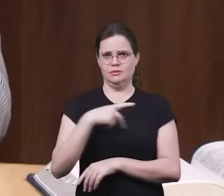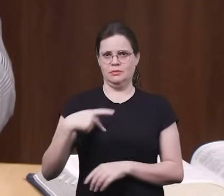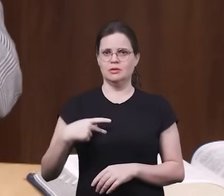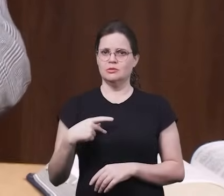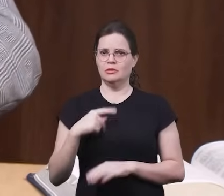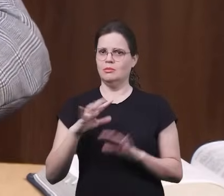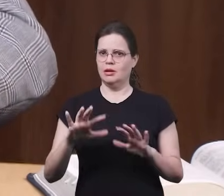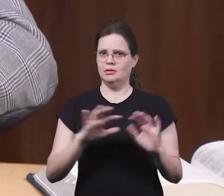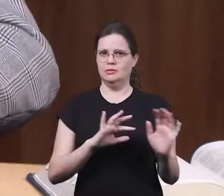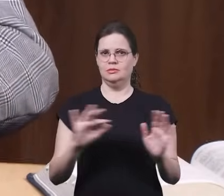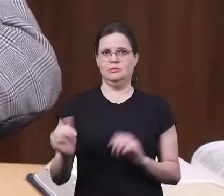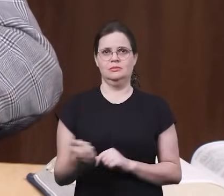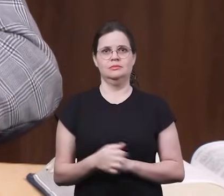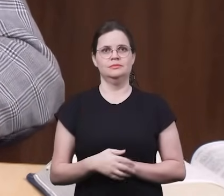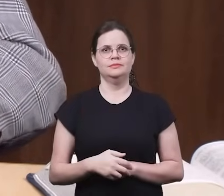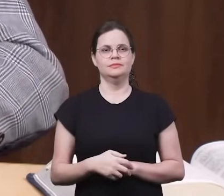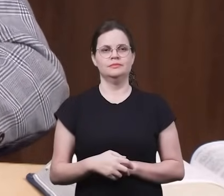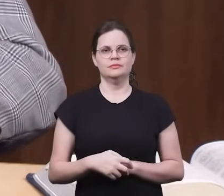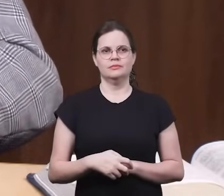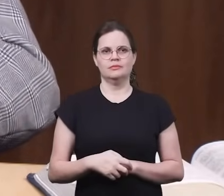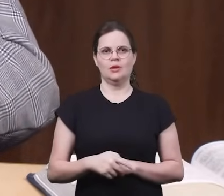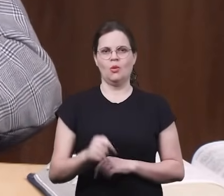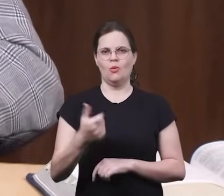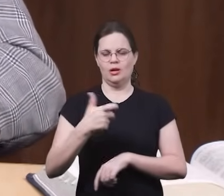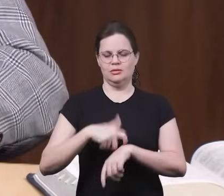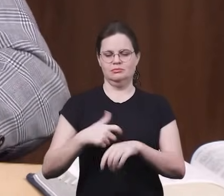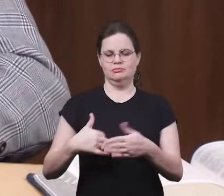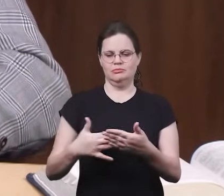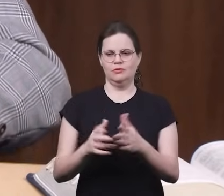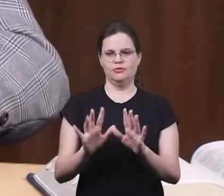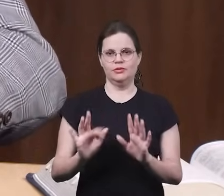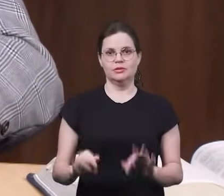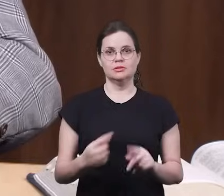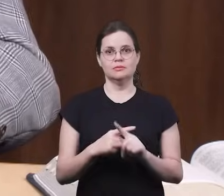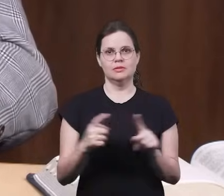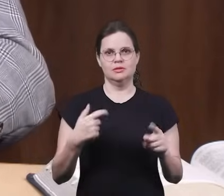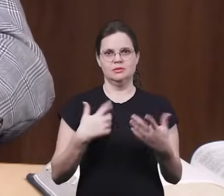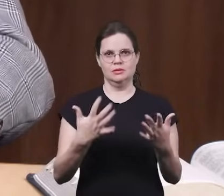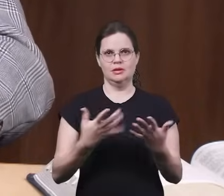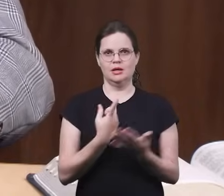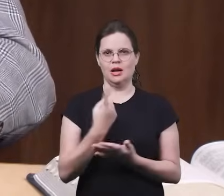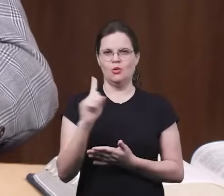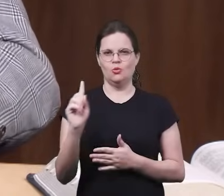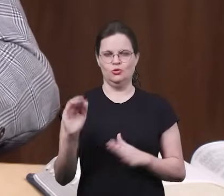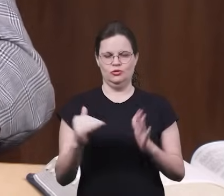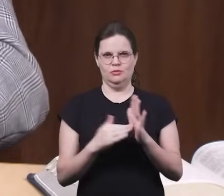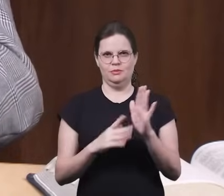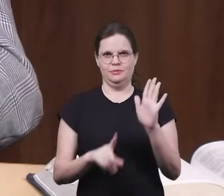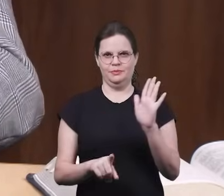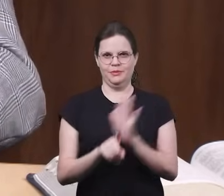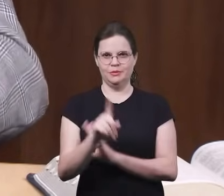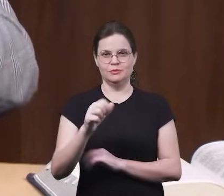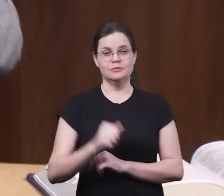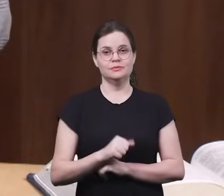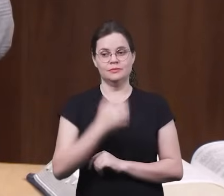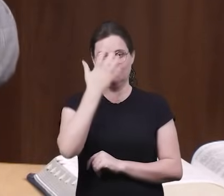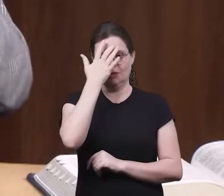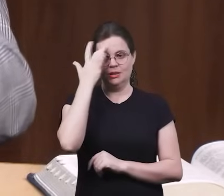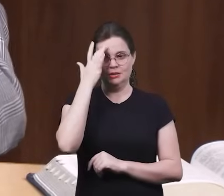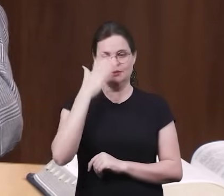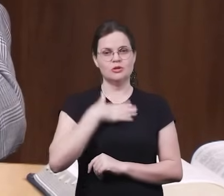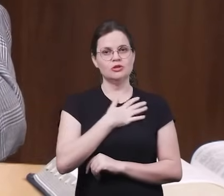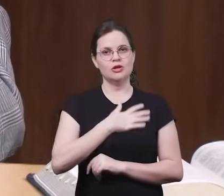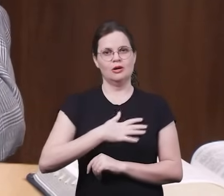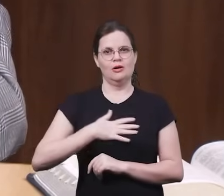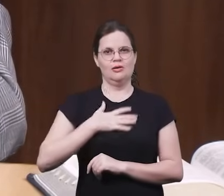Agora, eu queria, nós estamos perto de terminar, mas eu queria fazer uma perguntinha também, é uma pergunta que muita gente